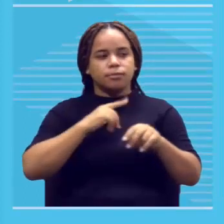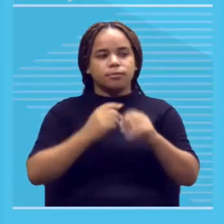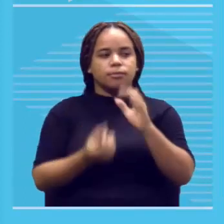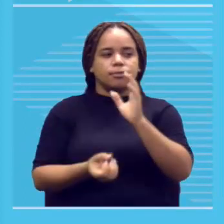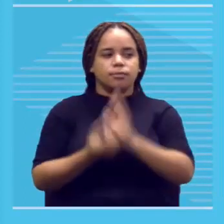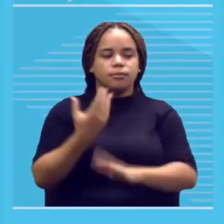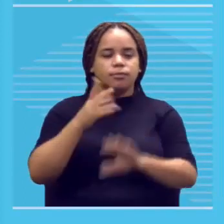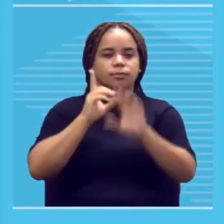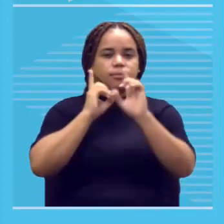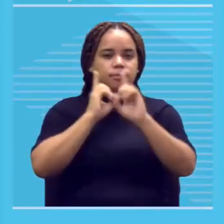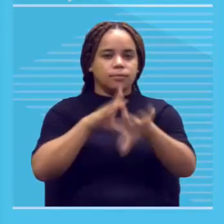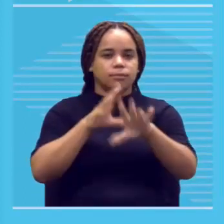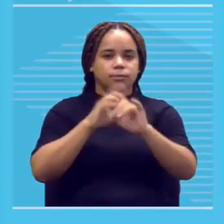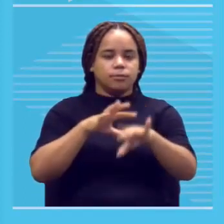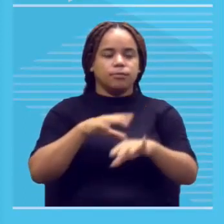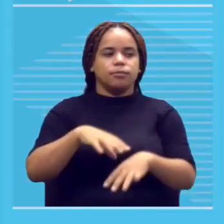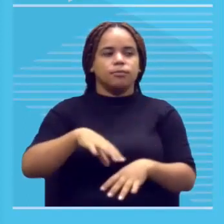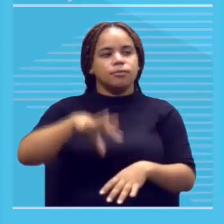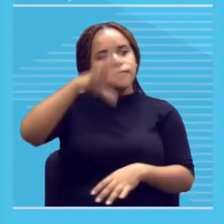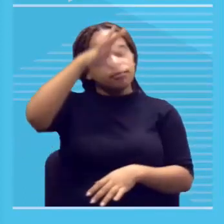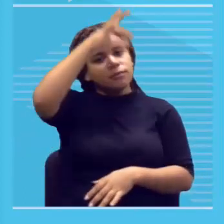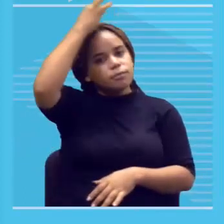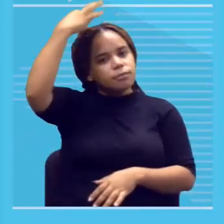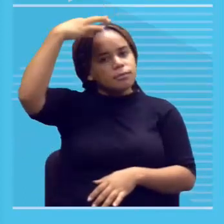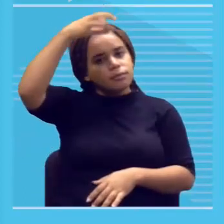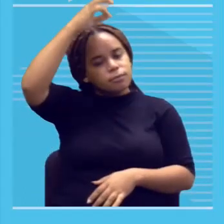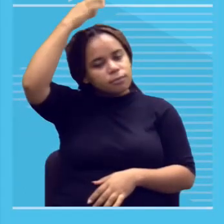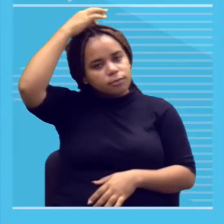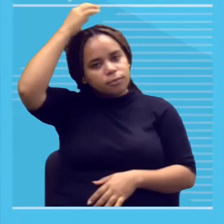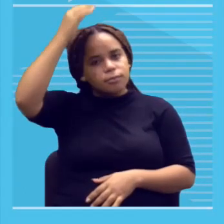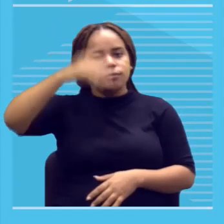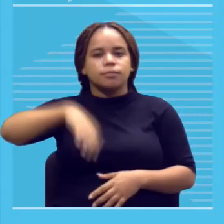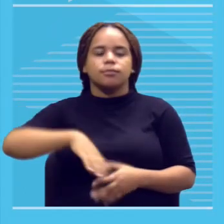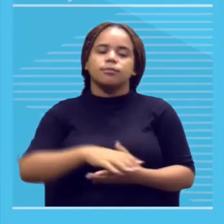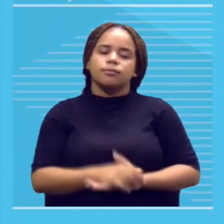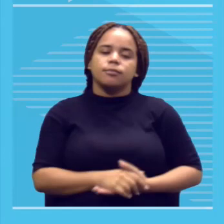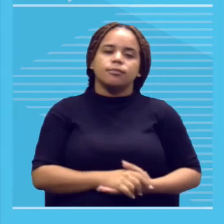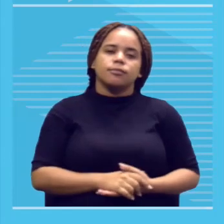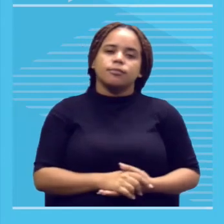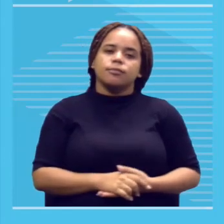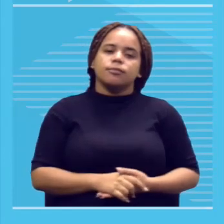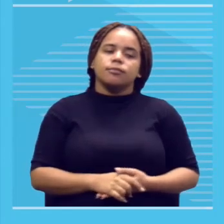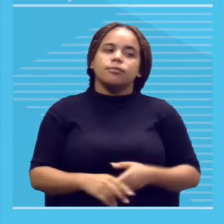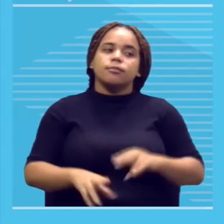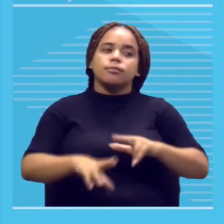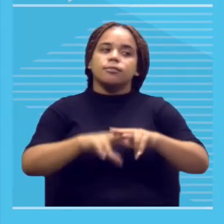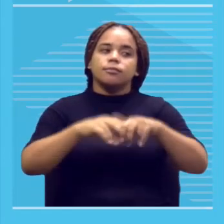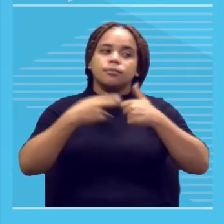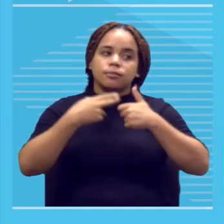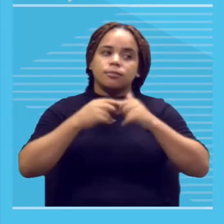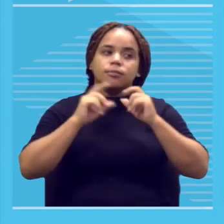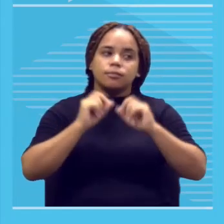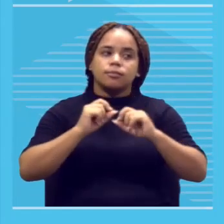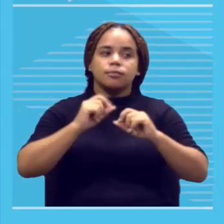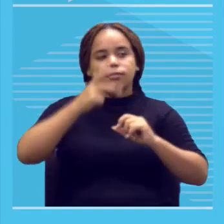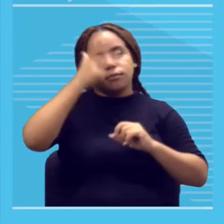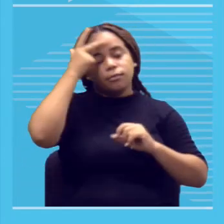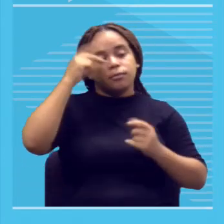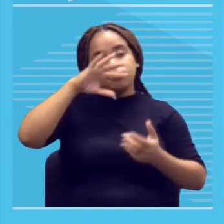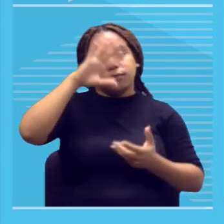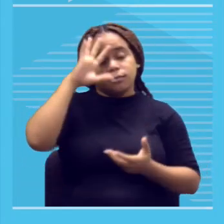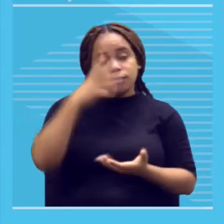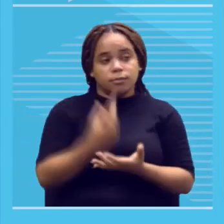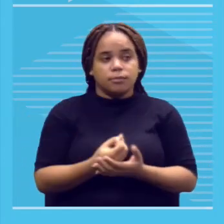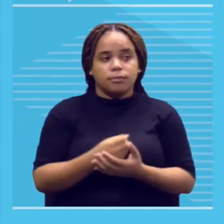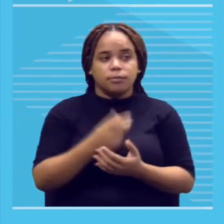doutrina espírita Olha só por isso que os espíritas muitas vezes eles falam nossa